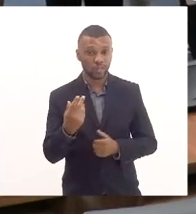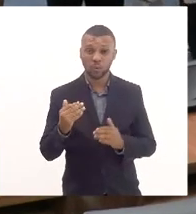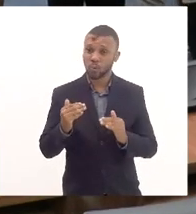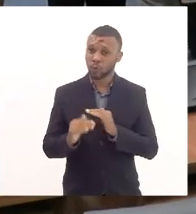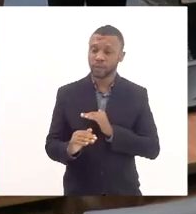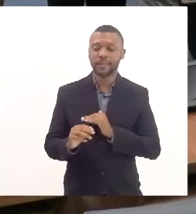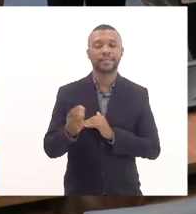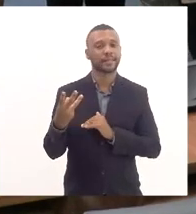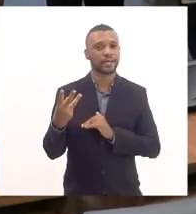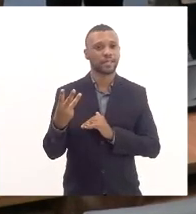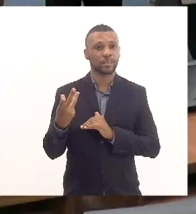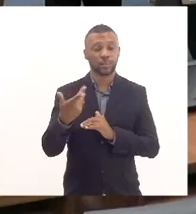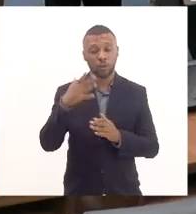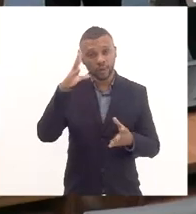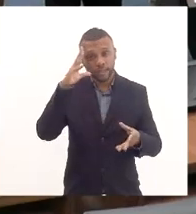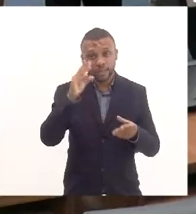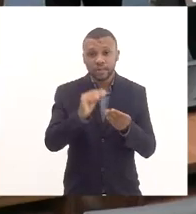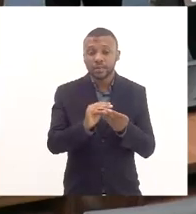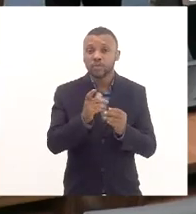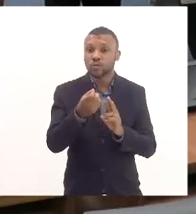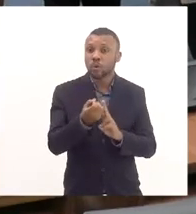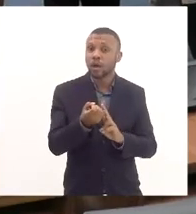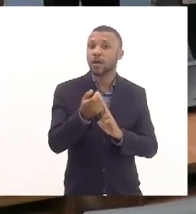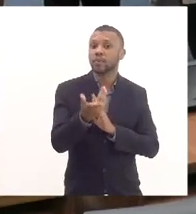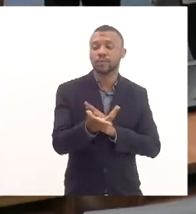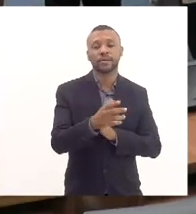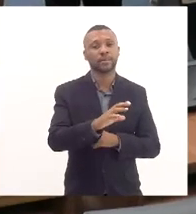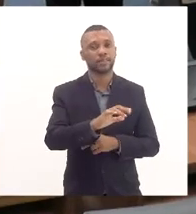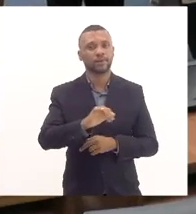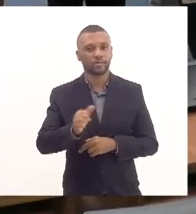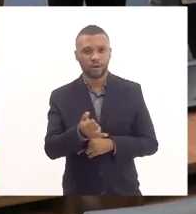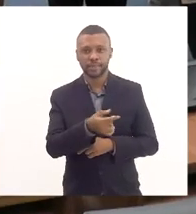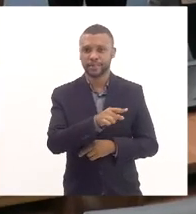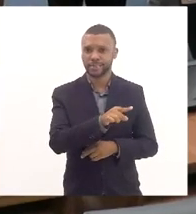aqui no parecida à do relator da CJ a